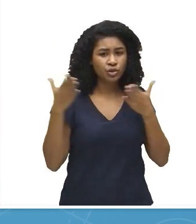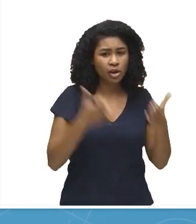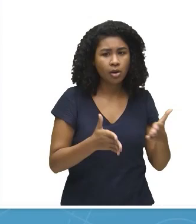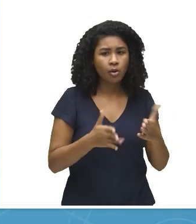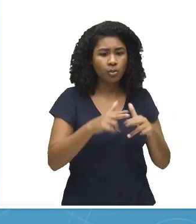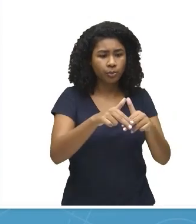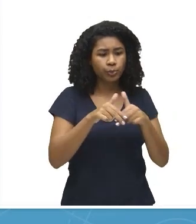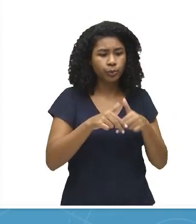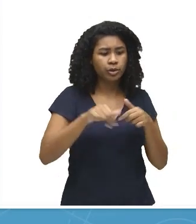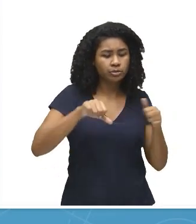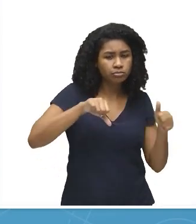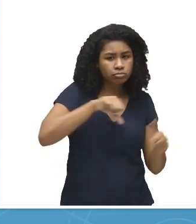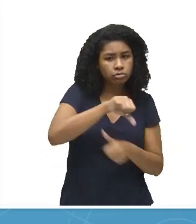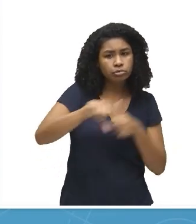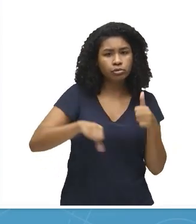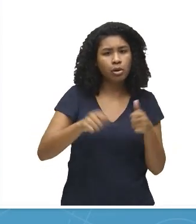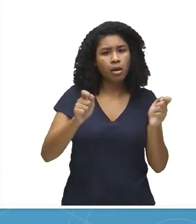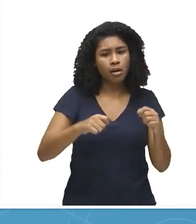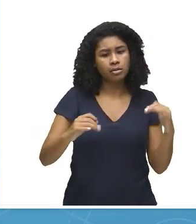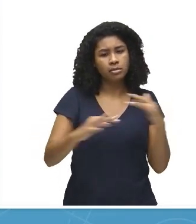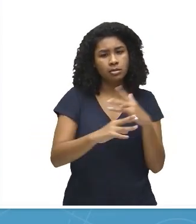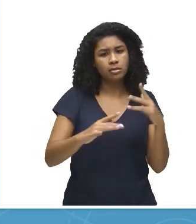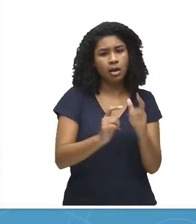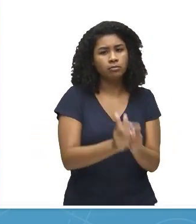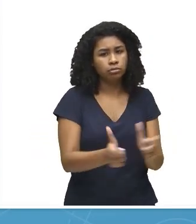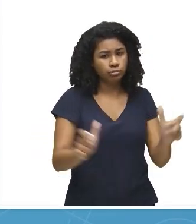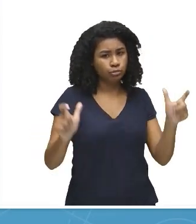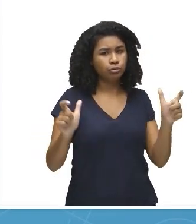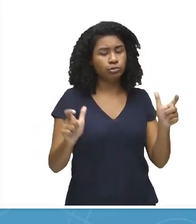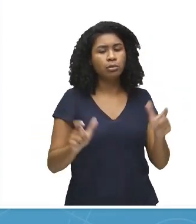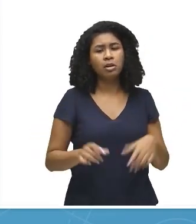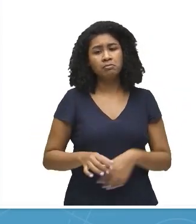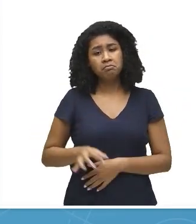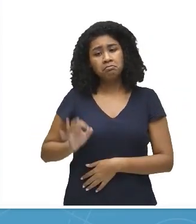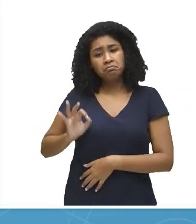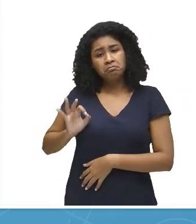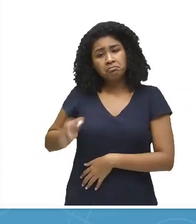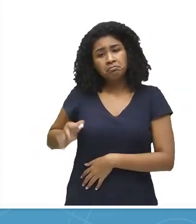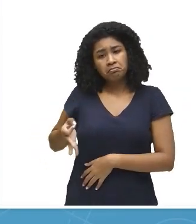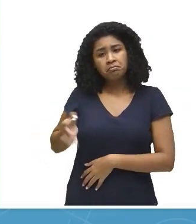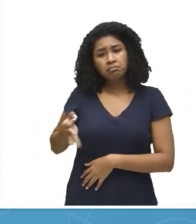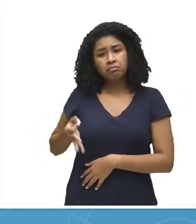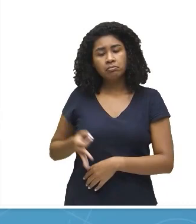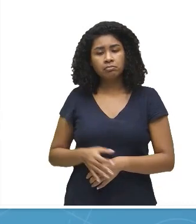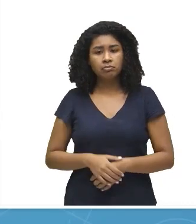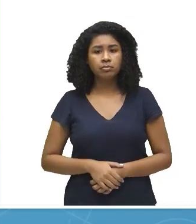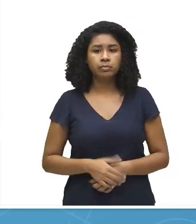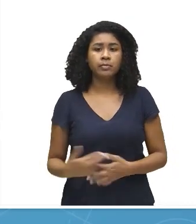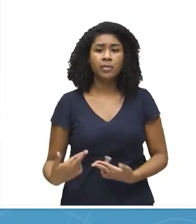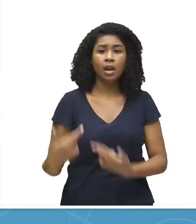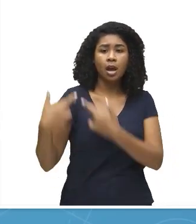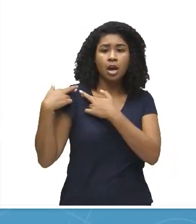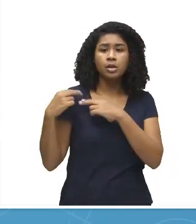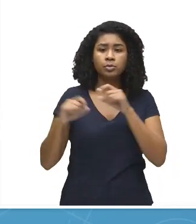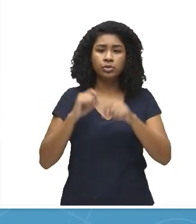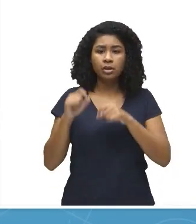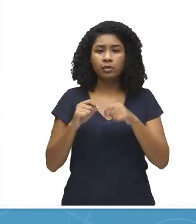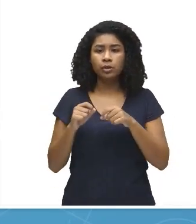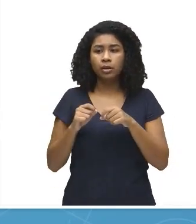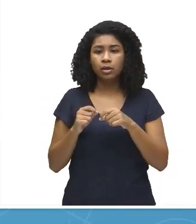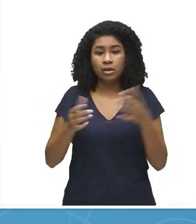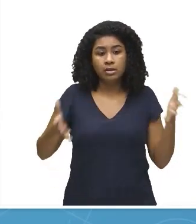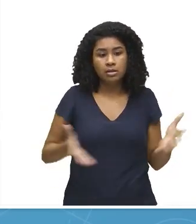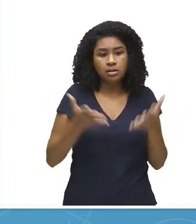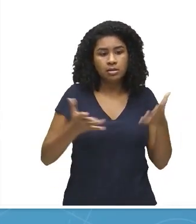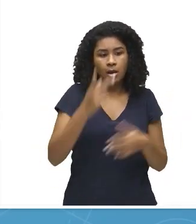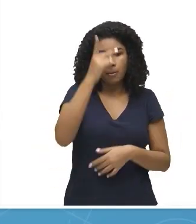de urbanização, que também está correto, que também foi responsável pelo êxodo rural, né? Porque o que